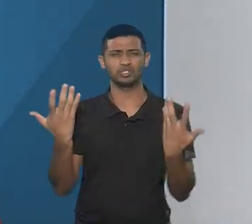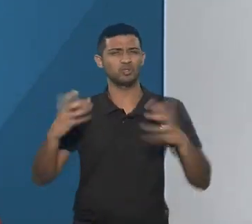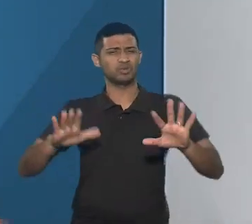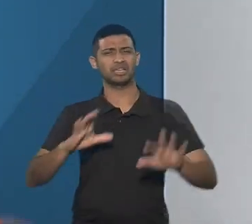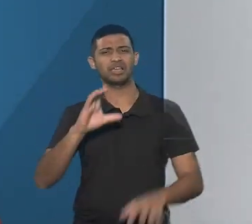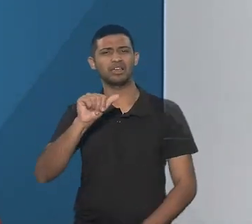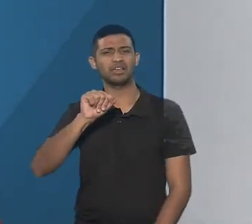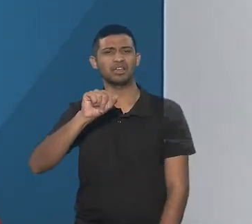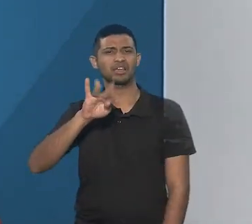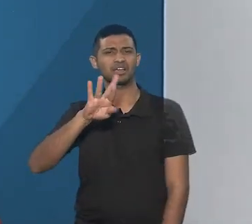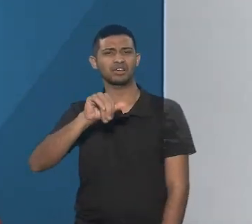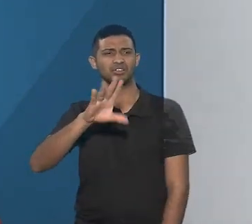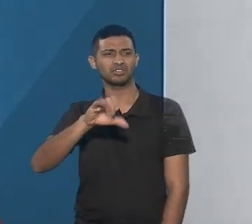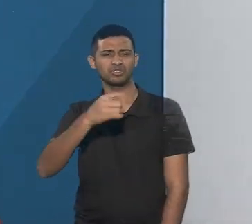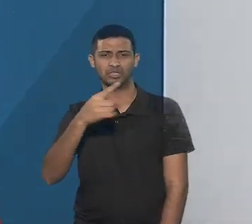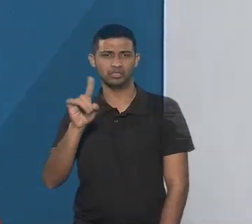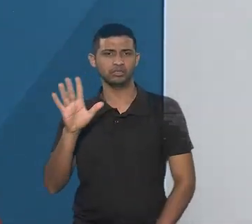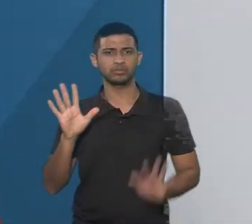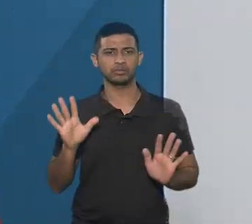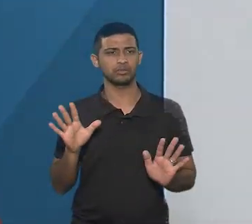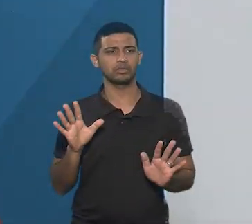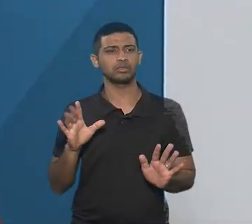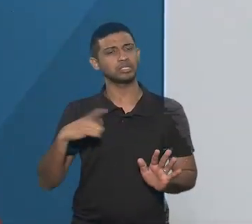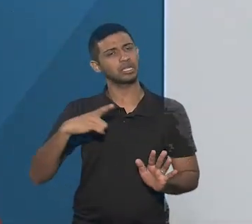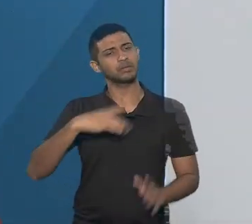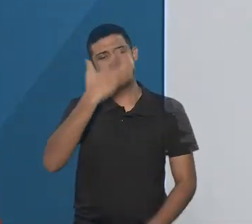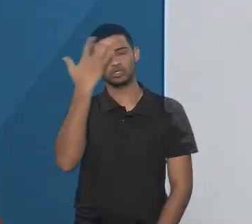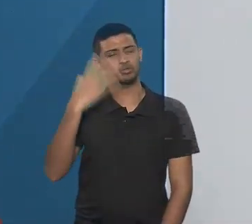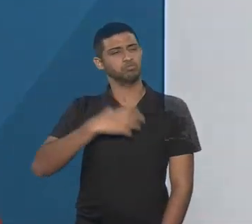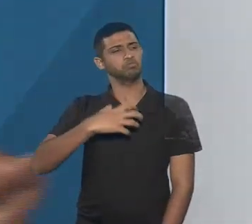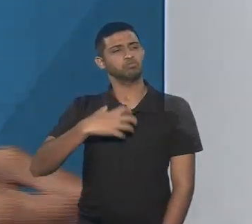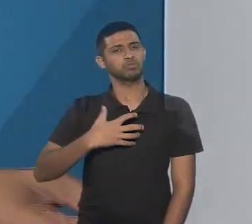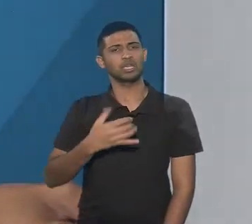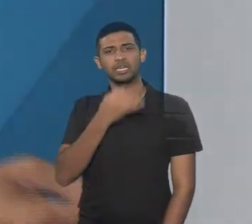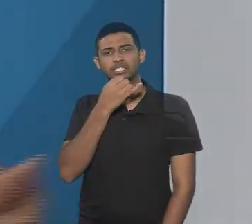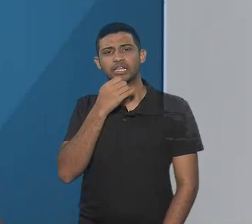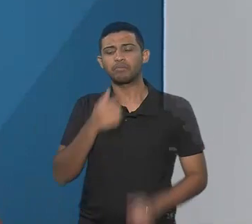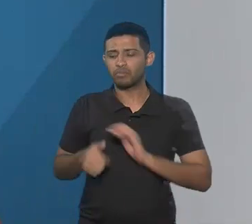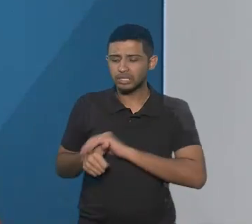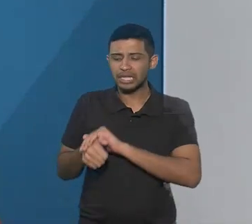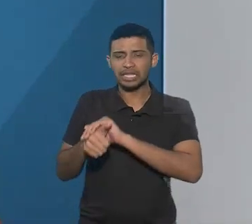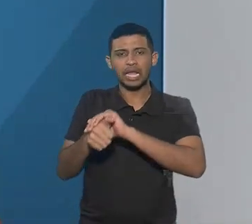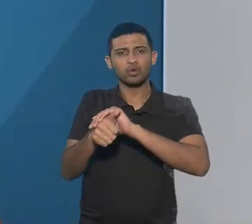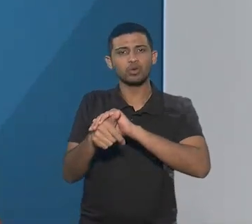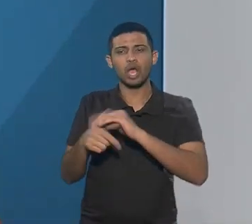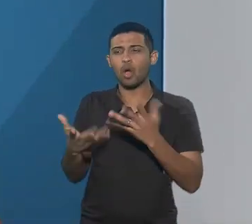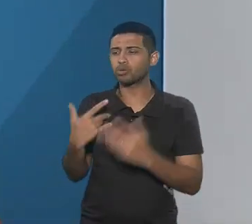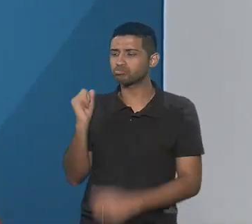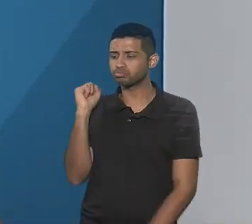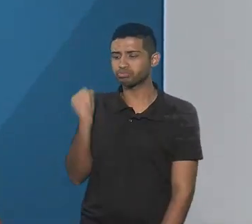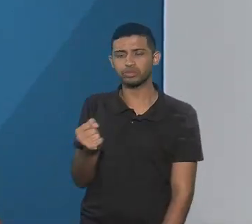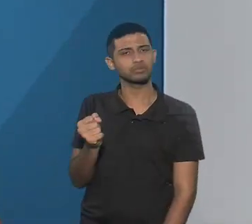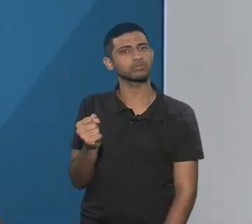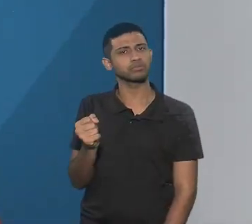que não querem a castração química, pessoas que se sensibilizam. Hoje você matar uma